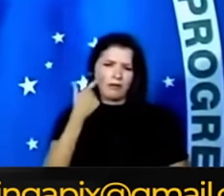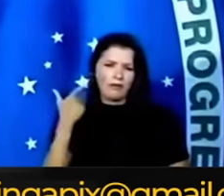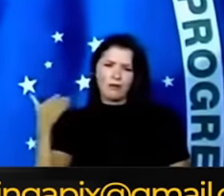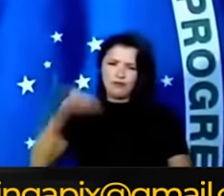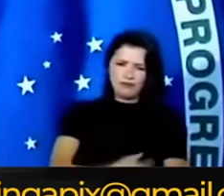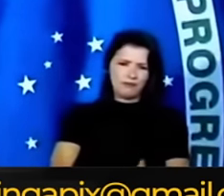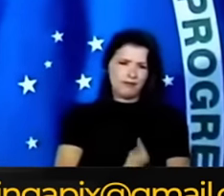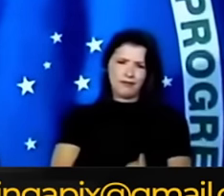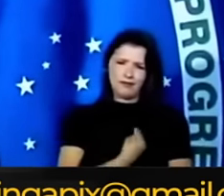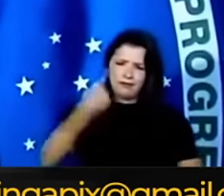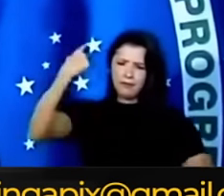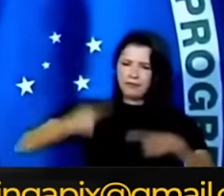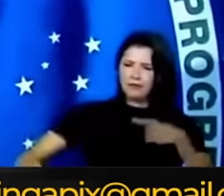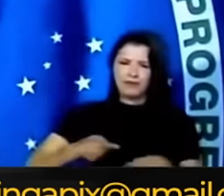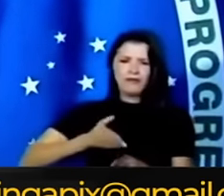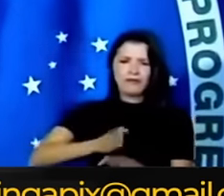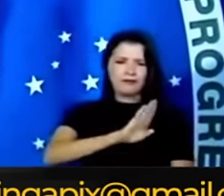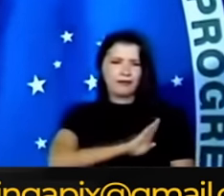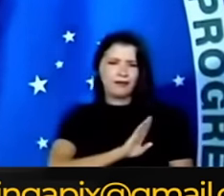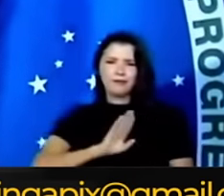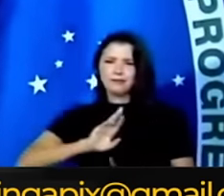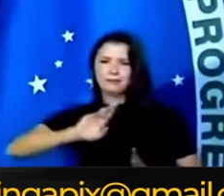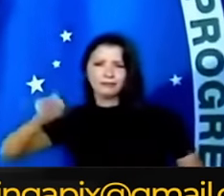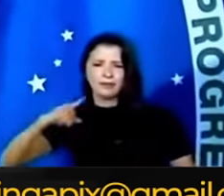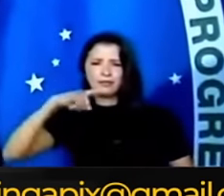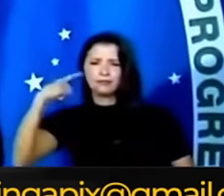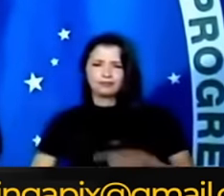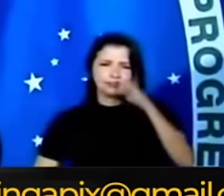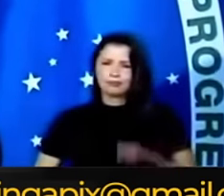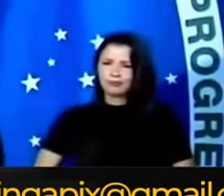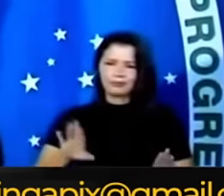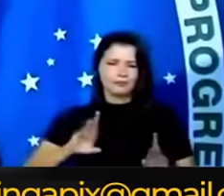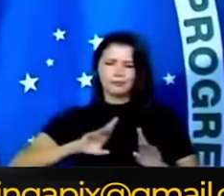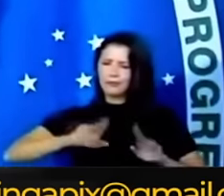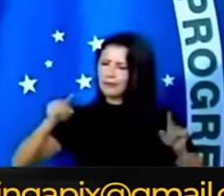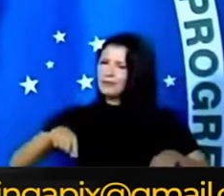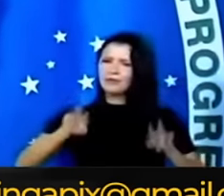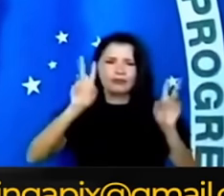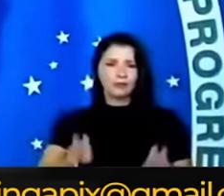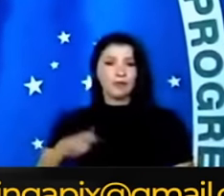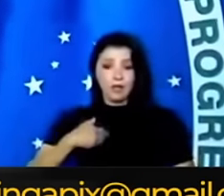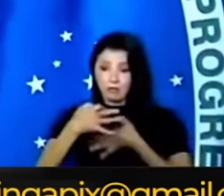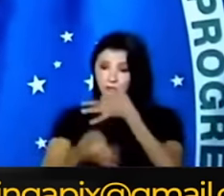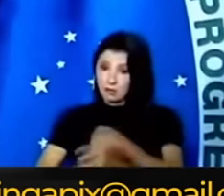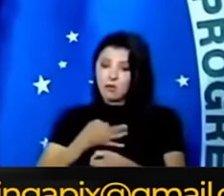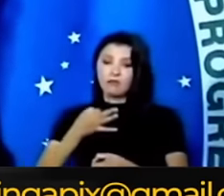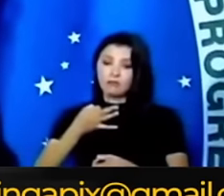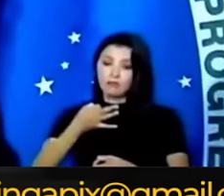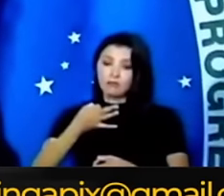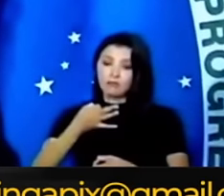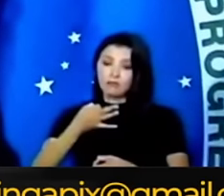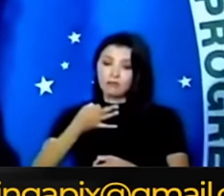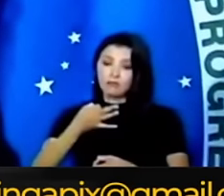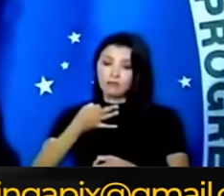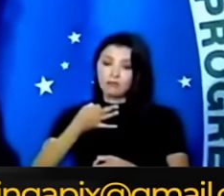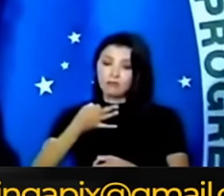nem faixa de casa al para discutir Ucrânia e Rússia não eu tenho uma posição a respeito que é a posição do meu país não não não não